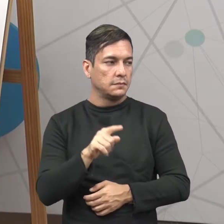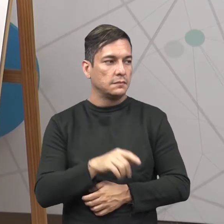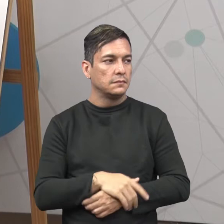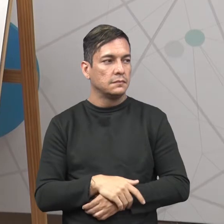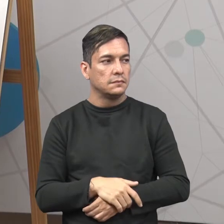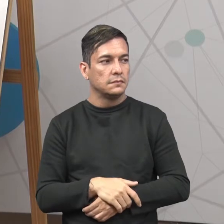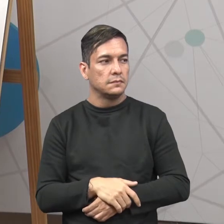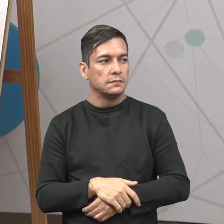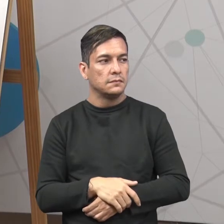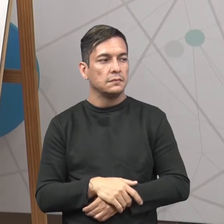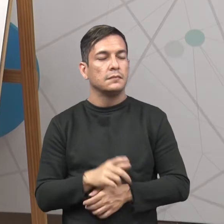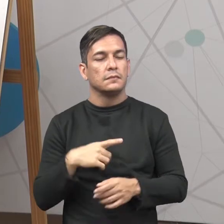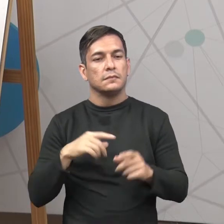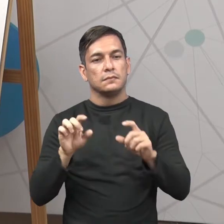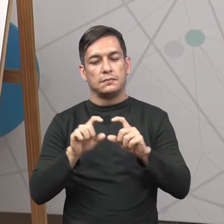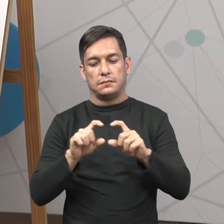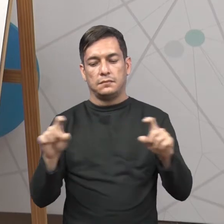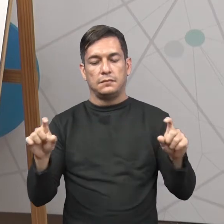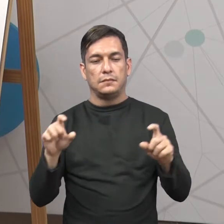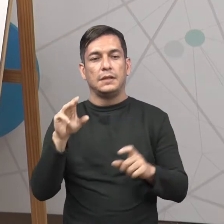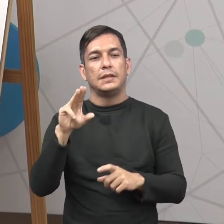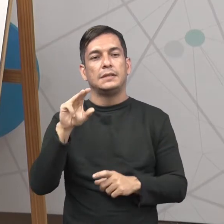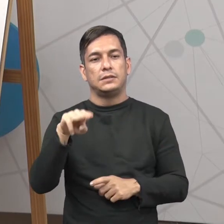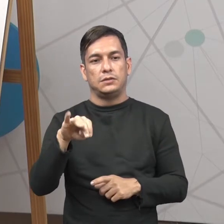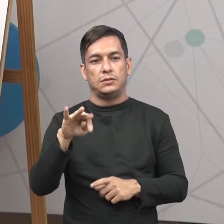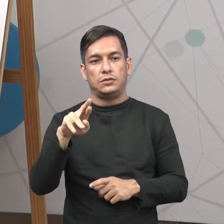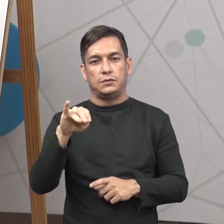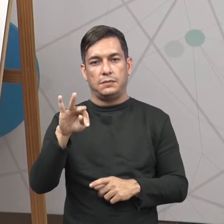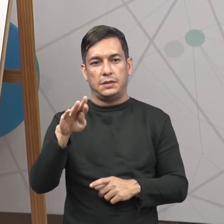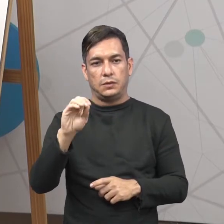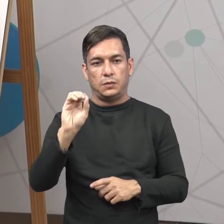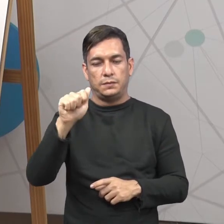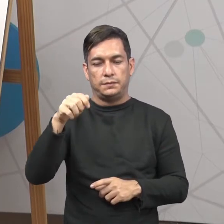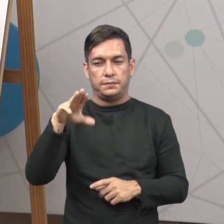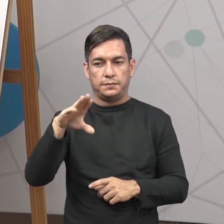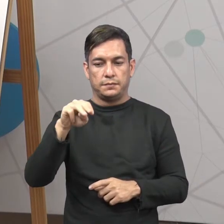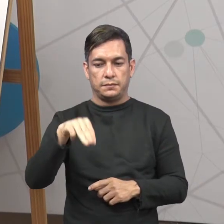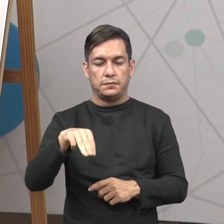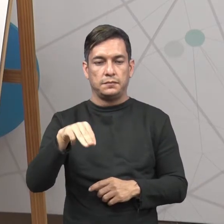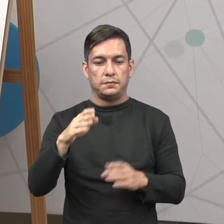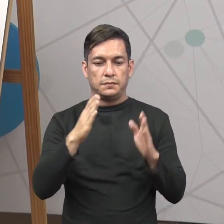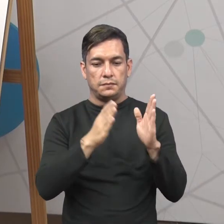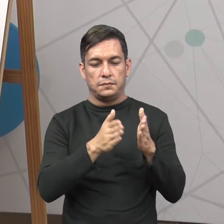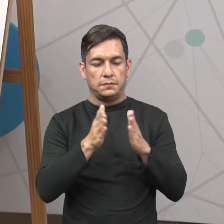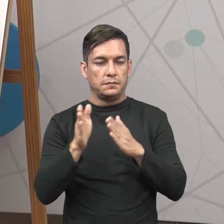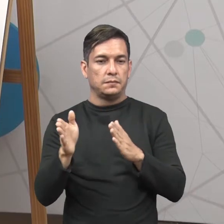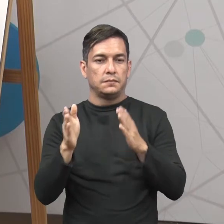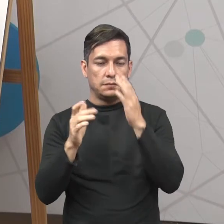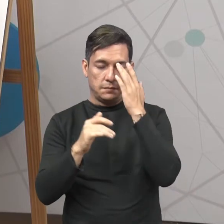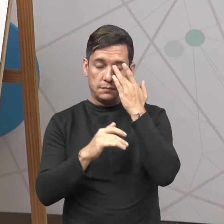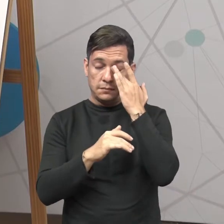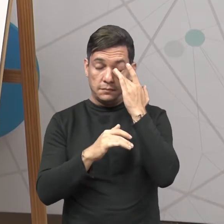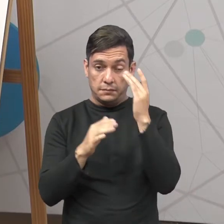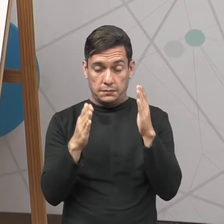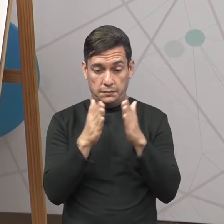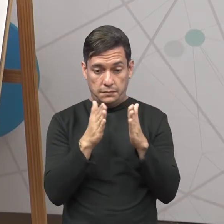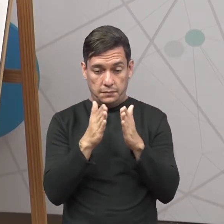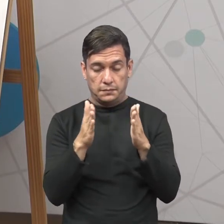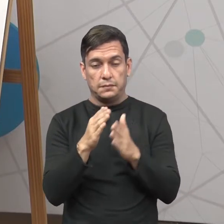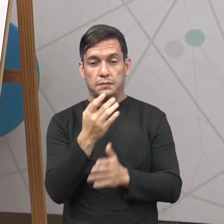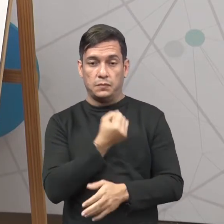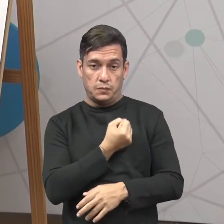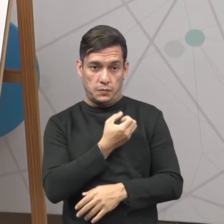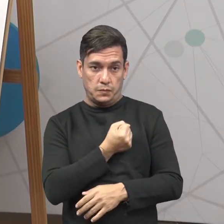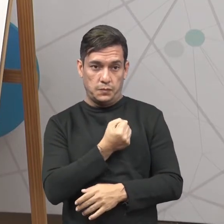estão vendo? Aqui ela está medindo centímetros. o espaço entre um número e o outro.